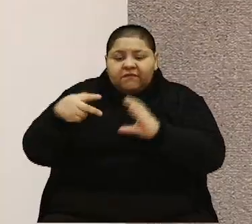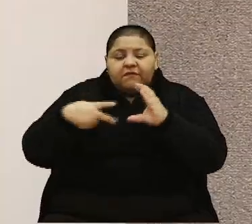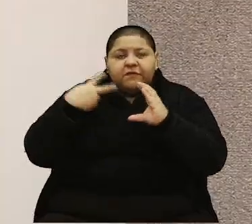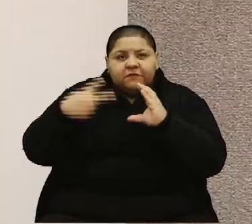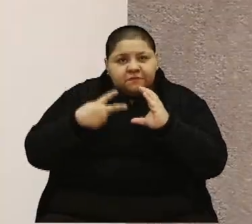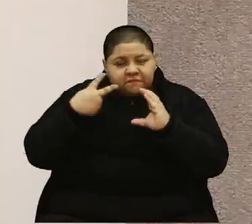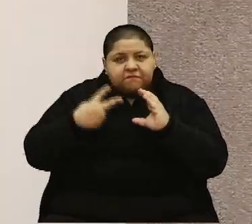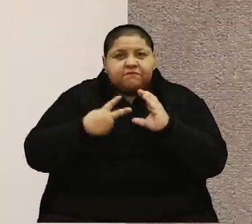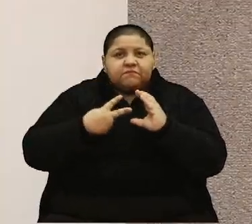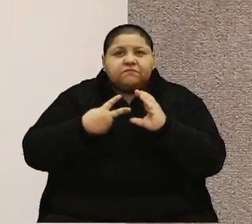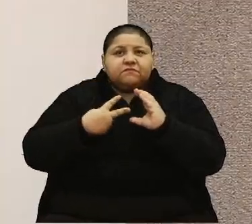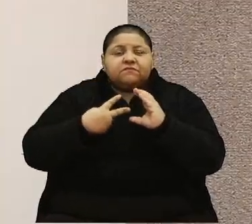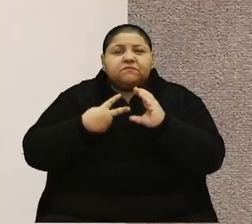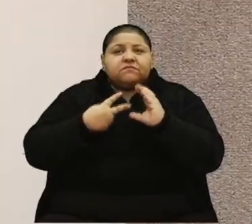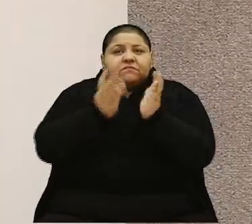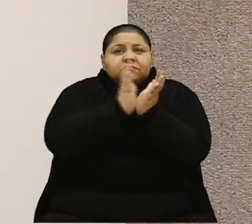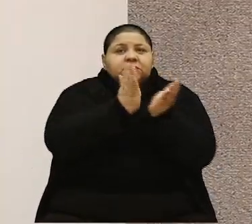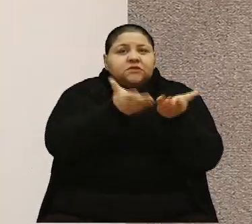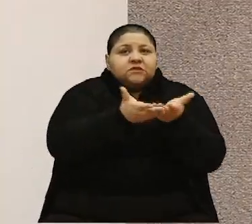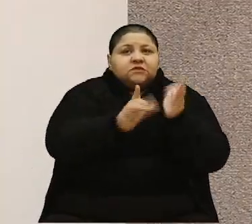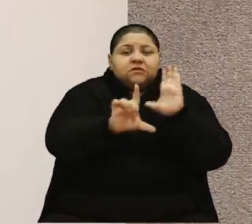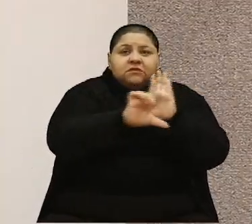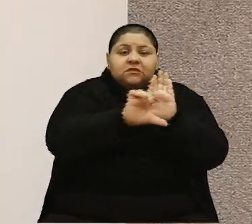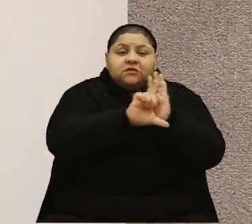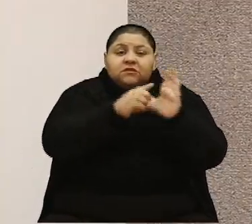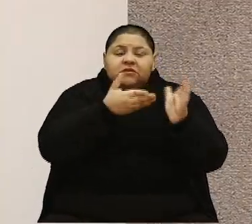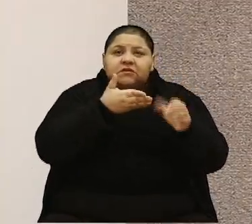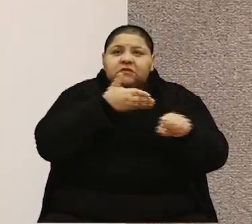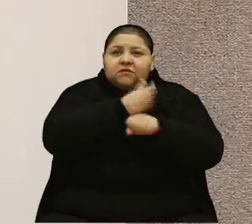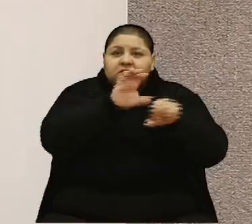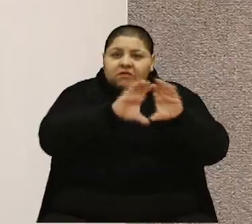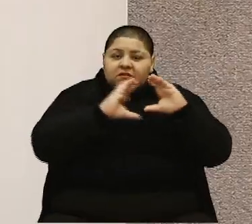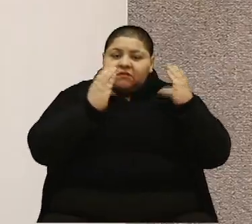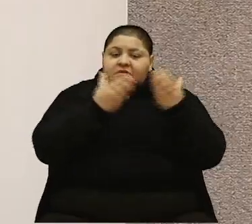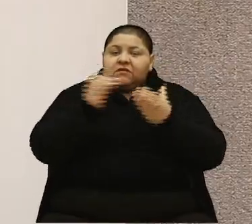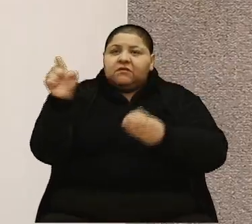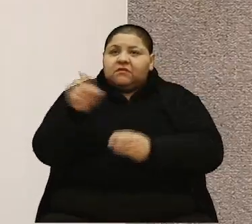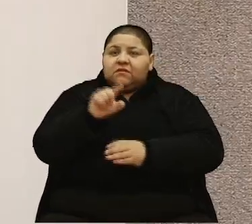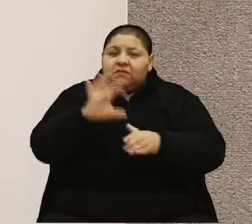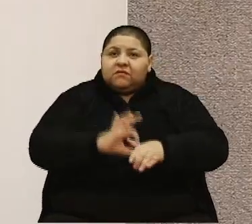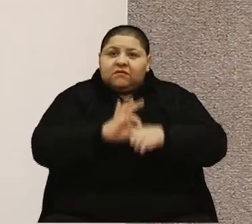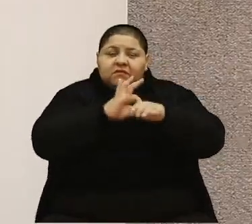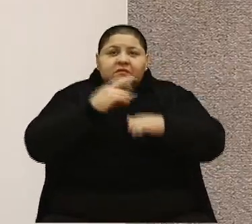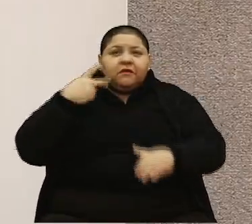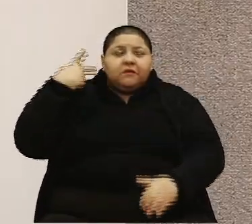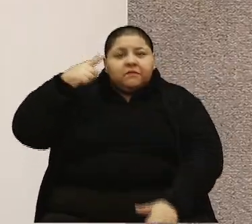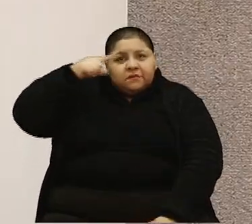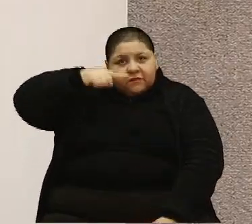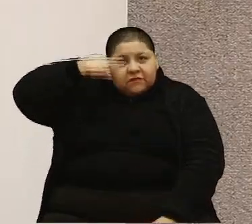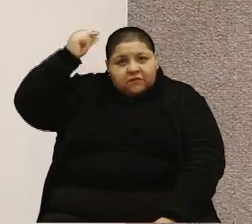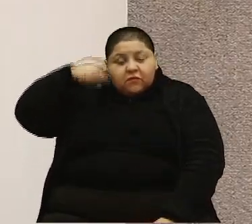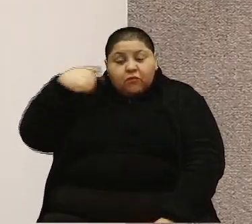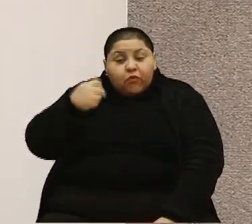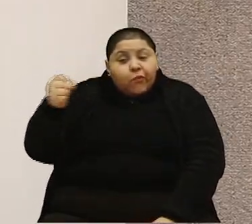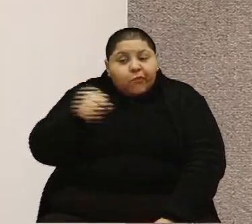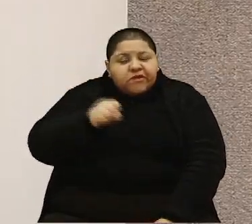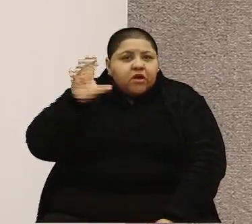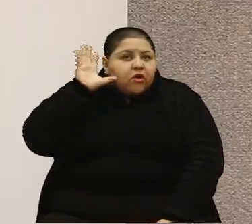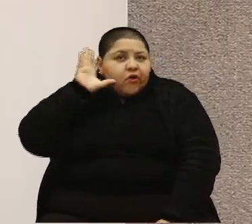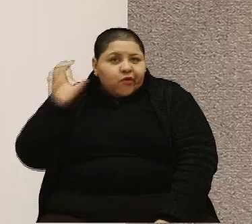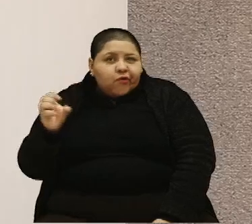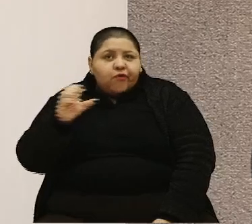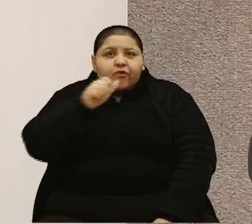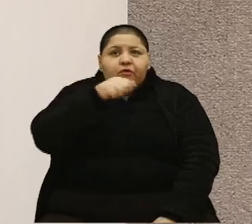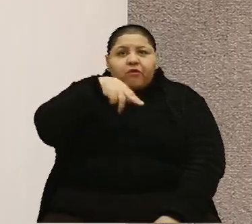Vereadores, pela Comissão de Legislação Participativa e Comunitária, que é presidida aqui pelo vereador Aldonei Machado, para que nós possamos ouvir tanto a